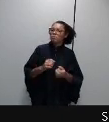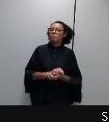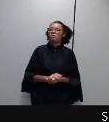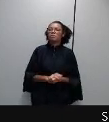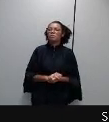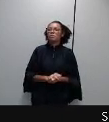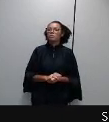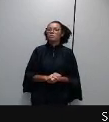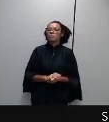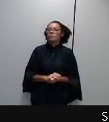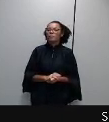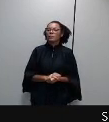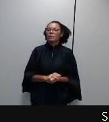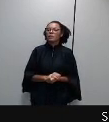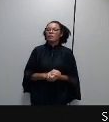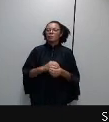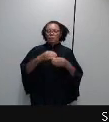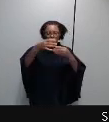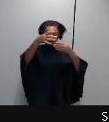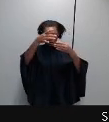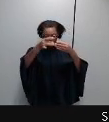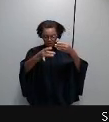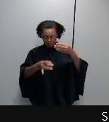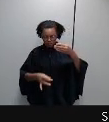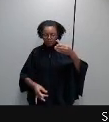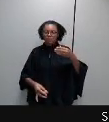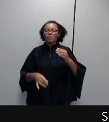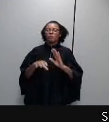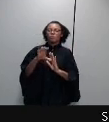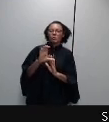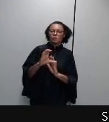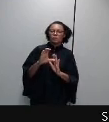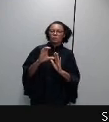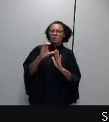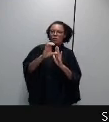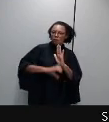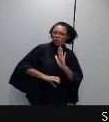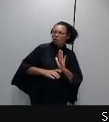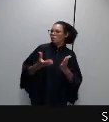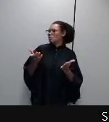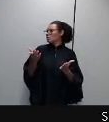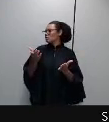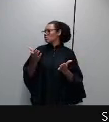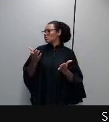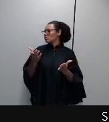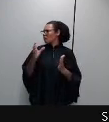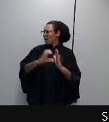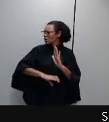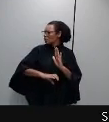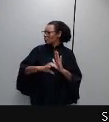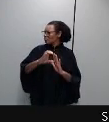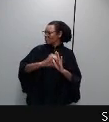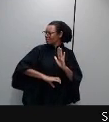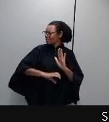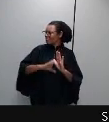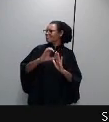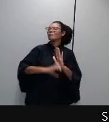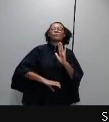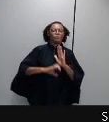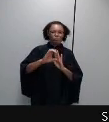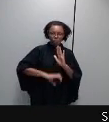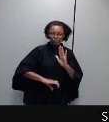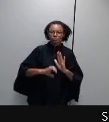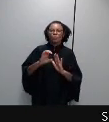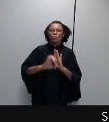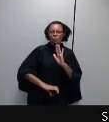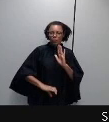classificação dos créditos está lá o crédito tributário então enquanto o Código Tributário